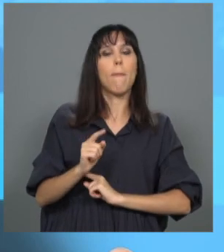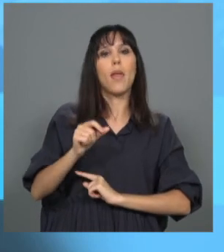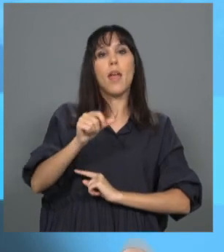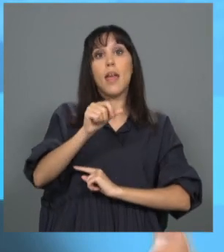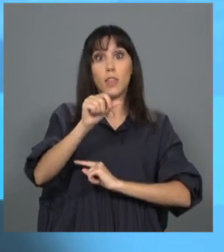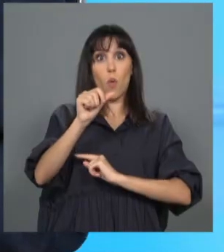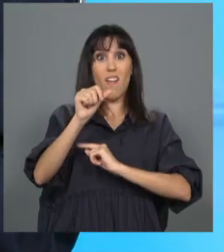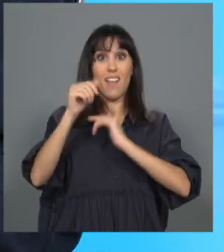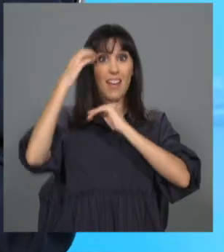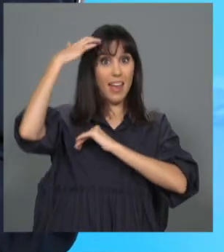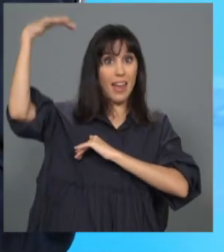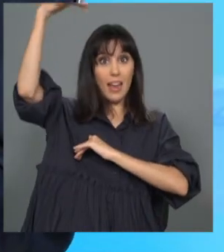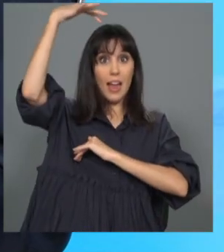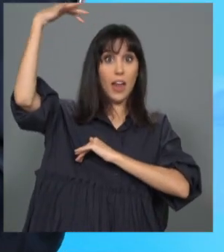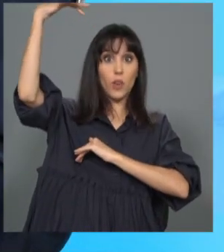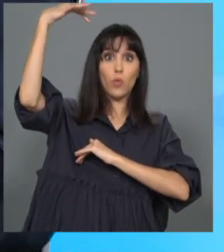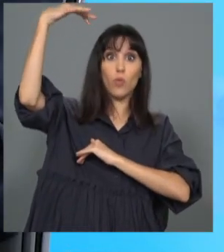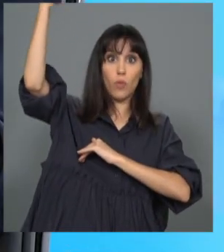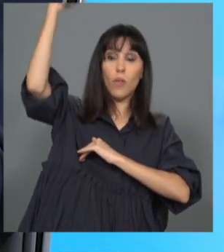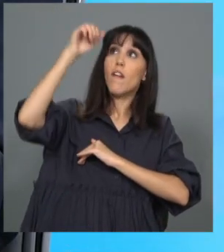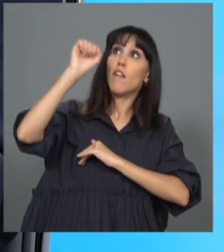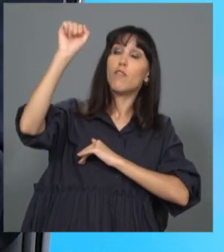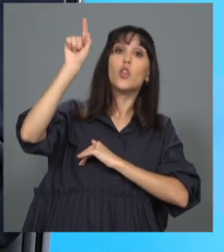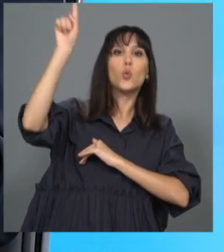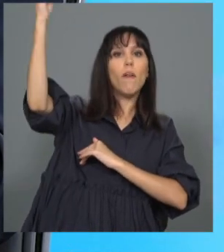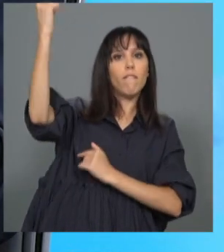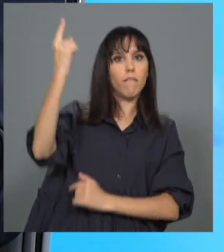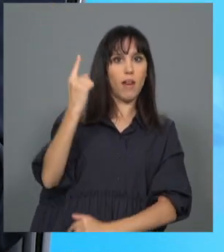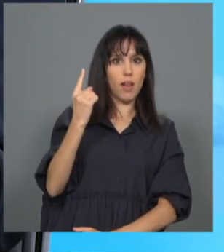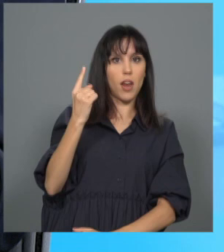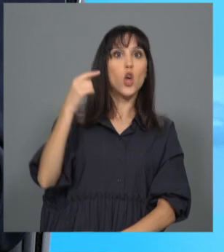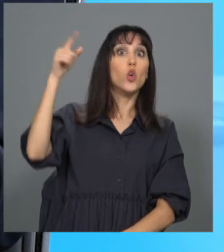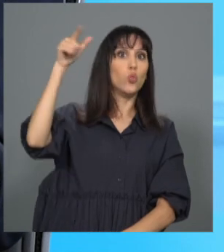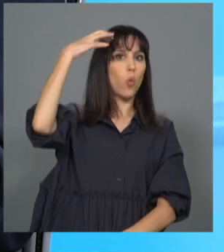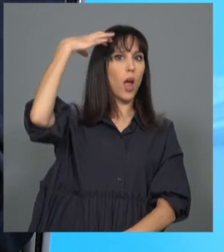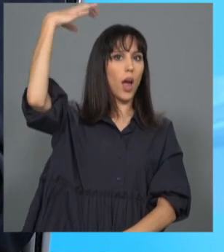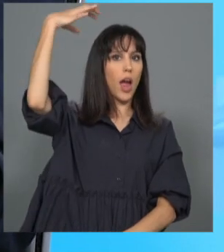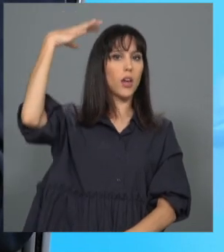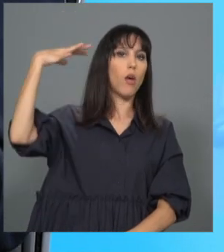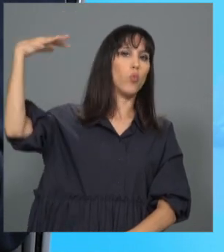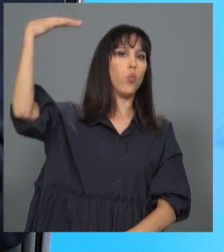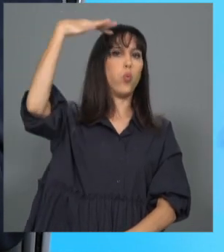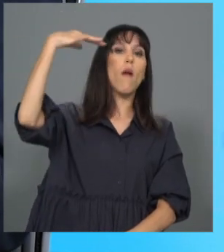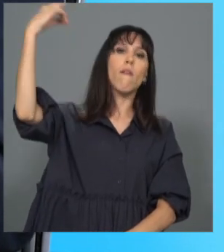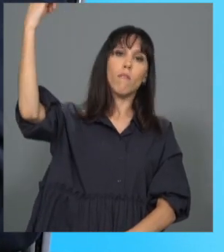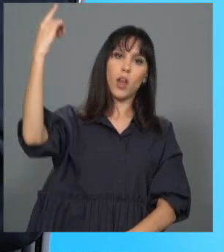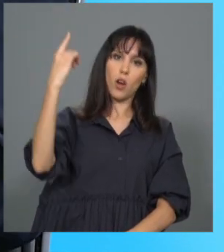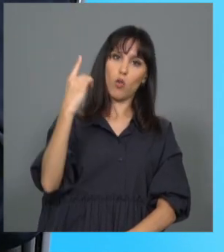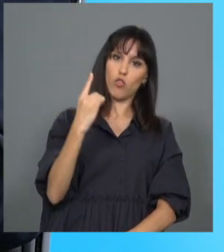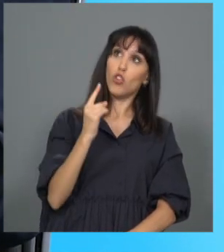o teu reino, isto é, vem a tua presença reinante a nós, que tu te